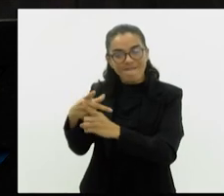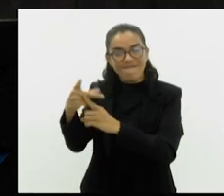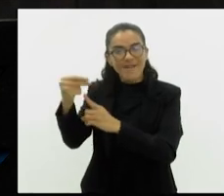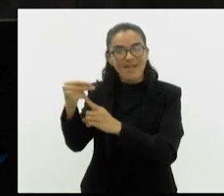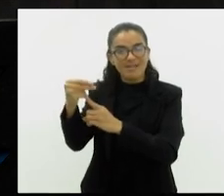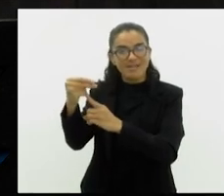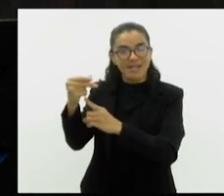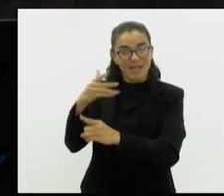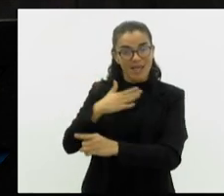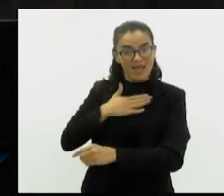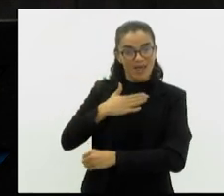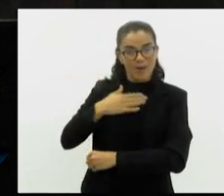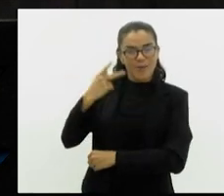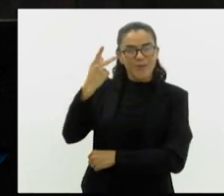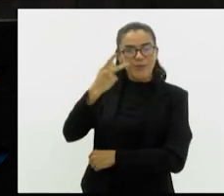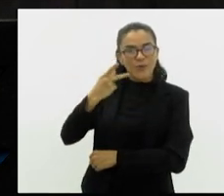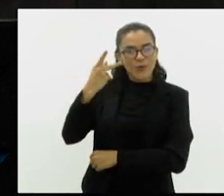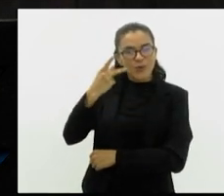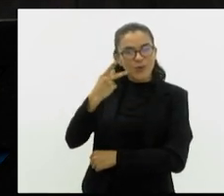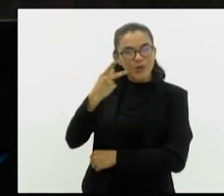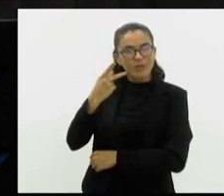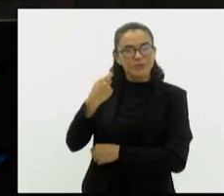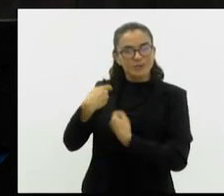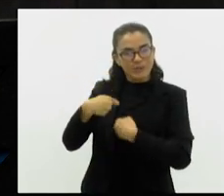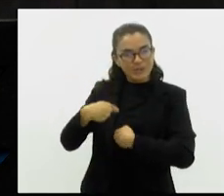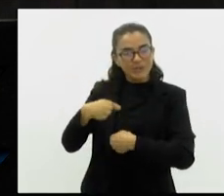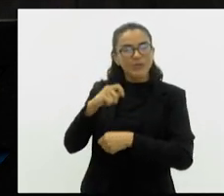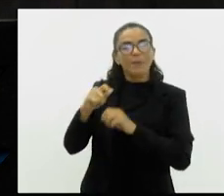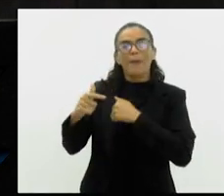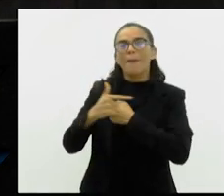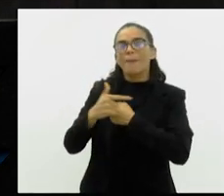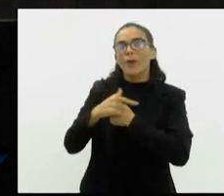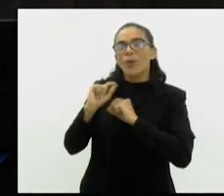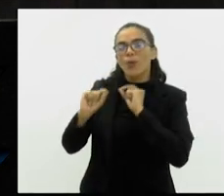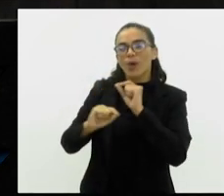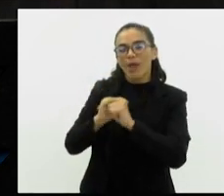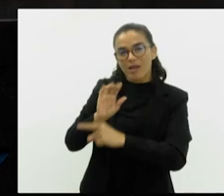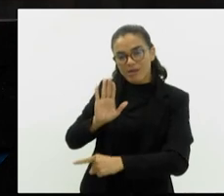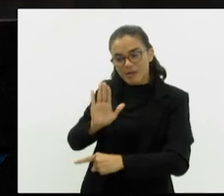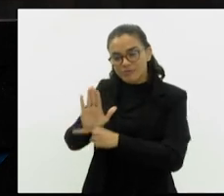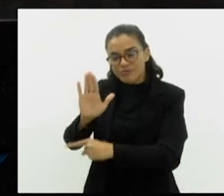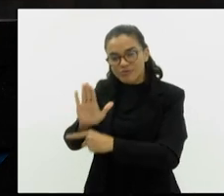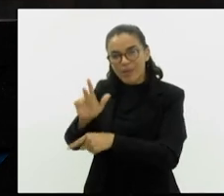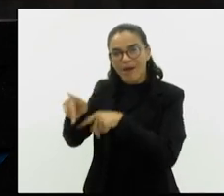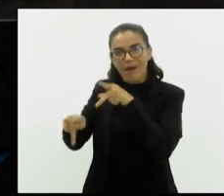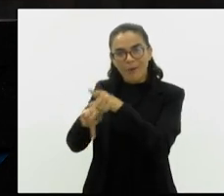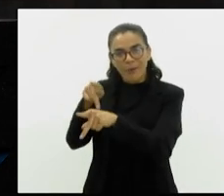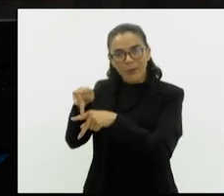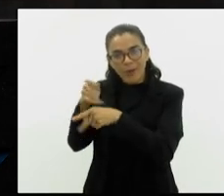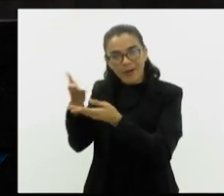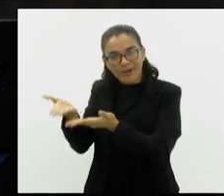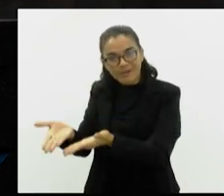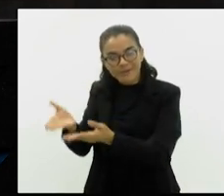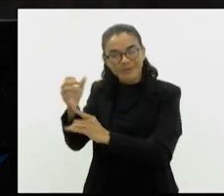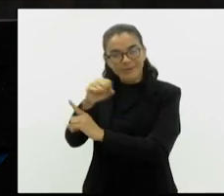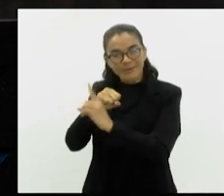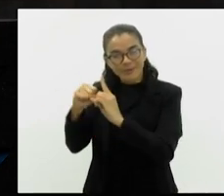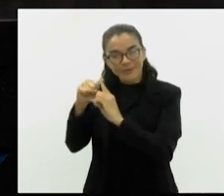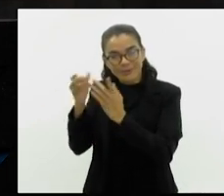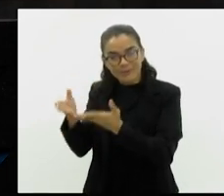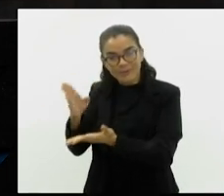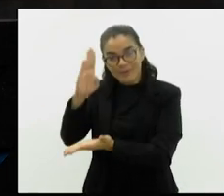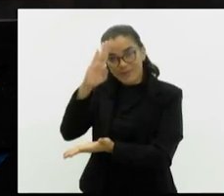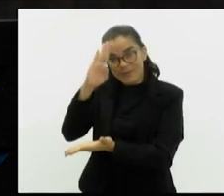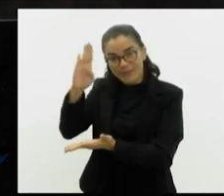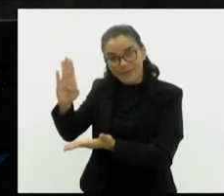político deve est a serviço dos interesses dessa sociedade principalmente